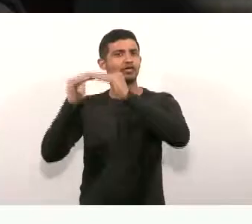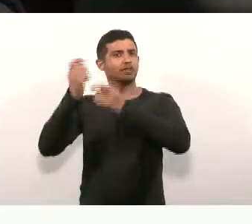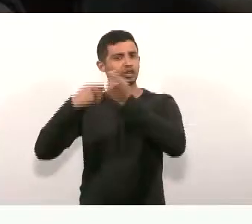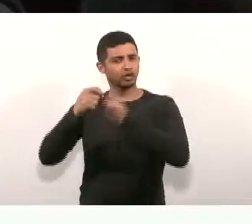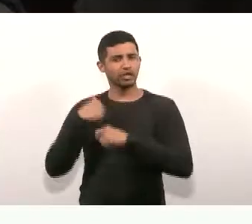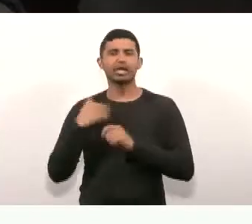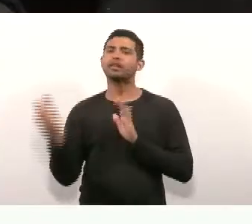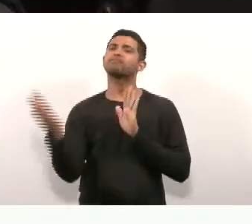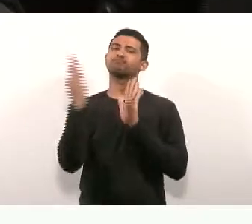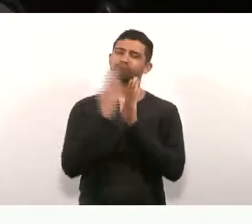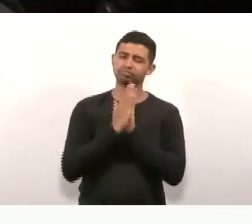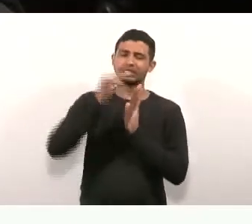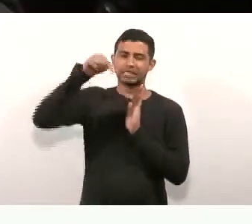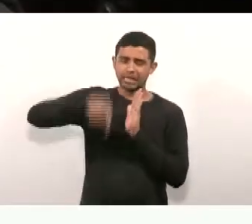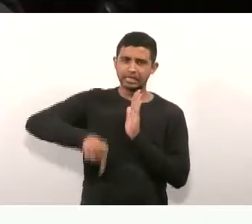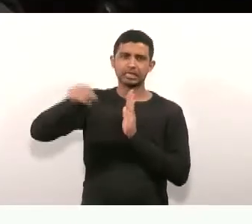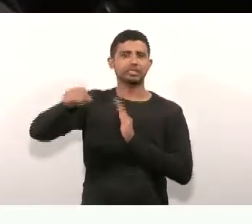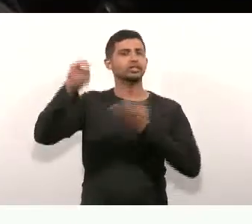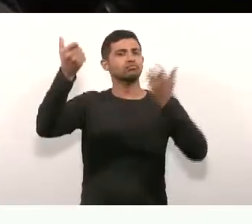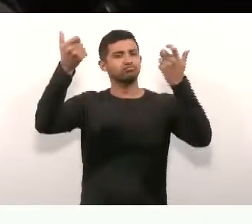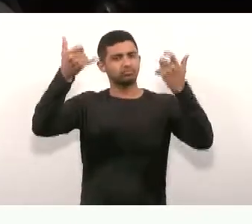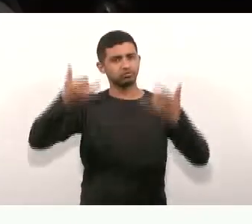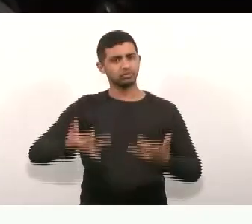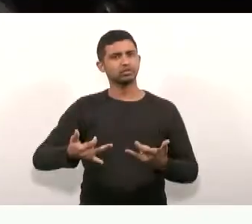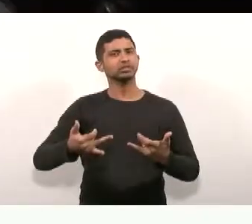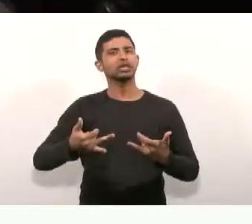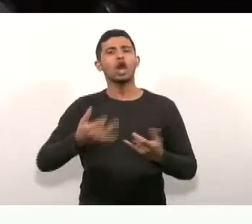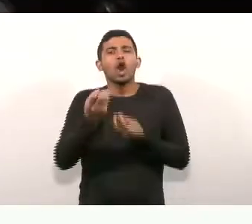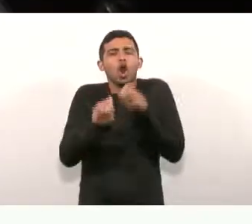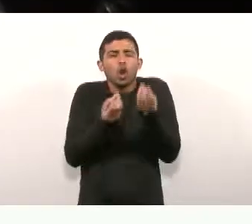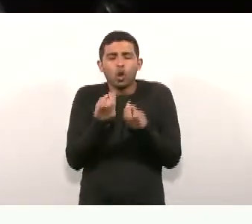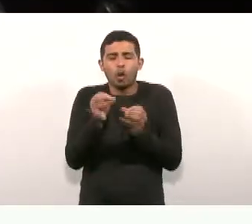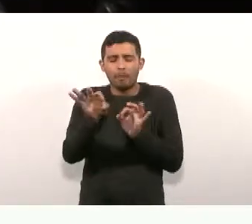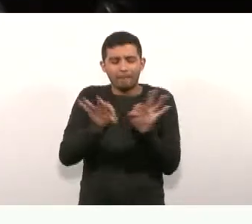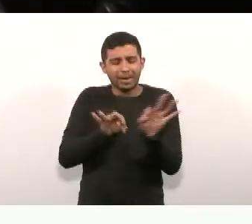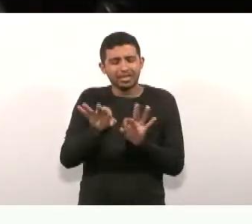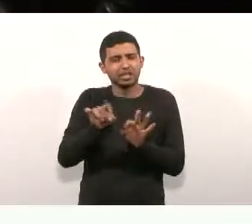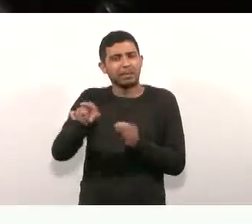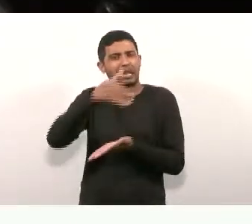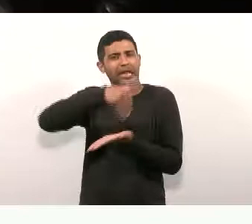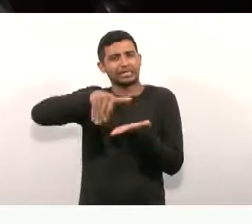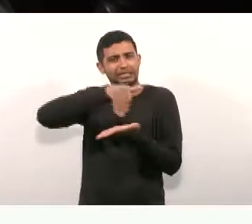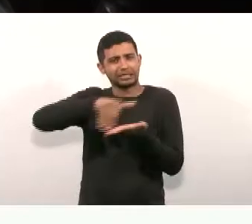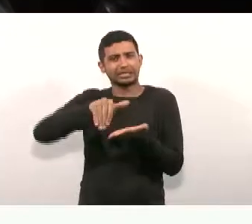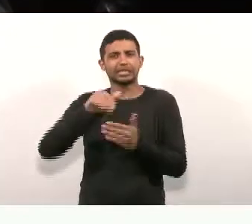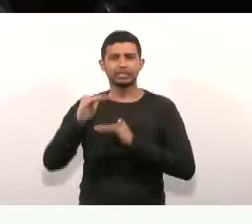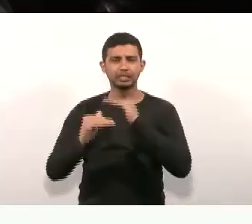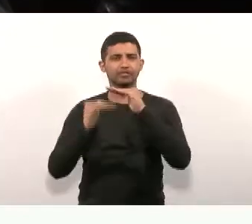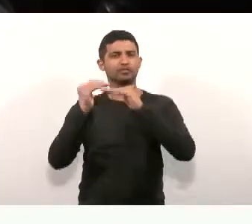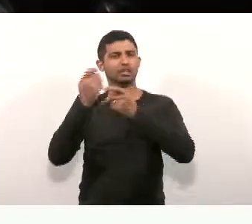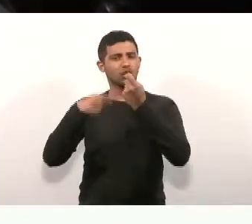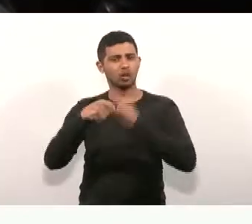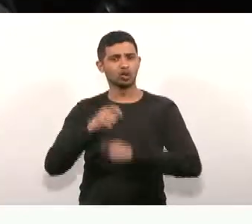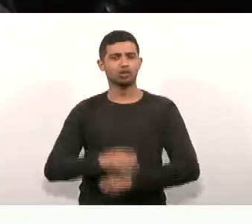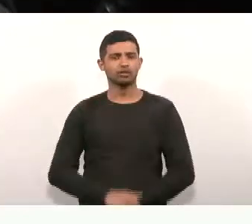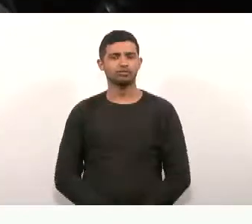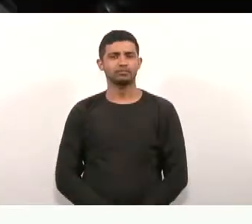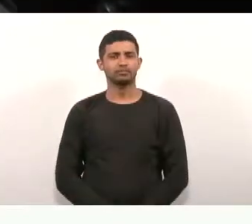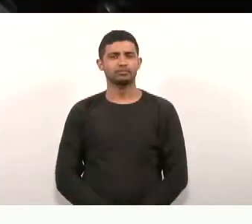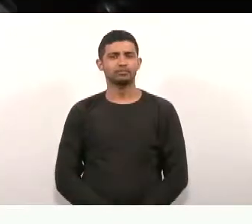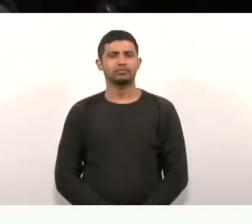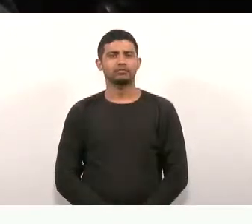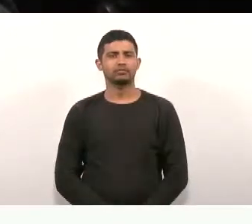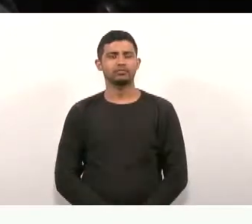até aqui para explanar a respeito do planejamento da Secretaria de Desenvolvimento Econômico